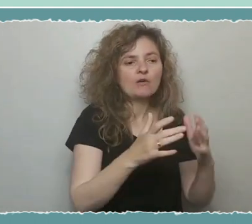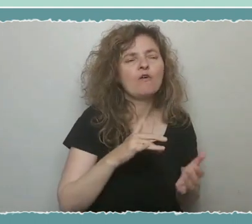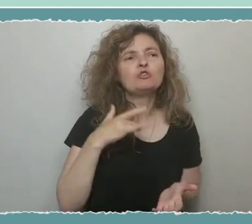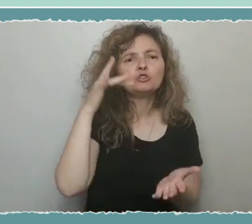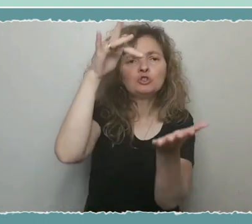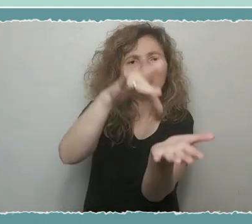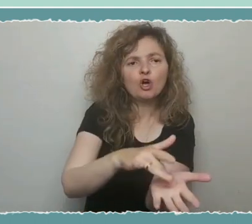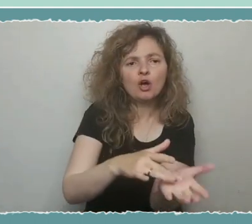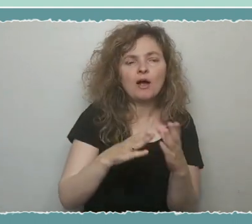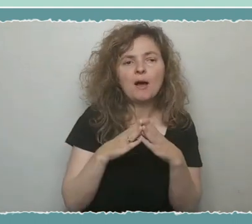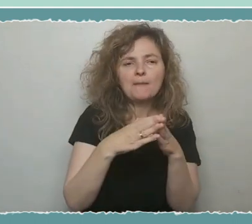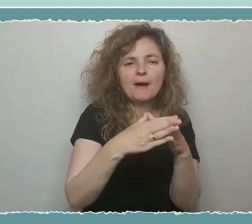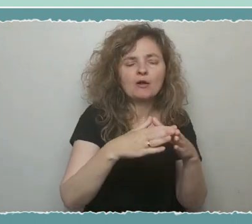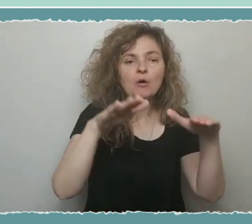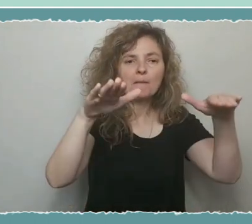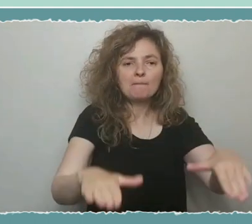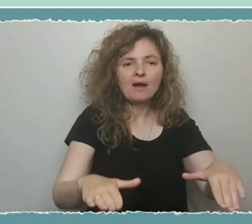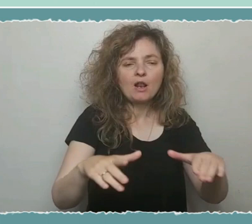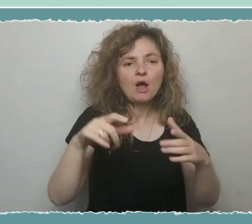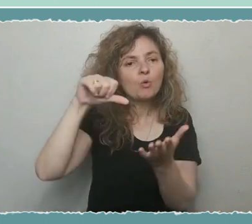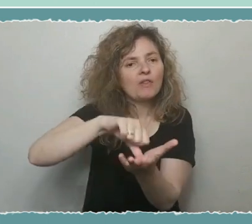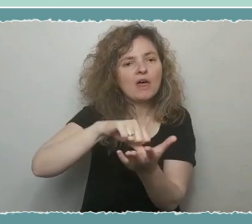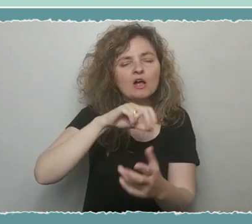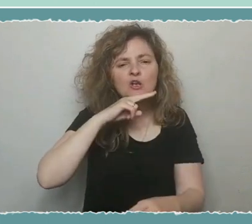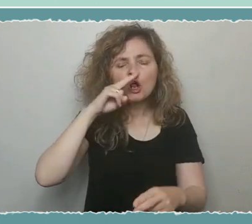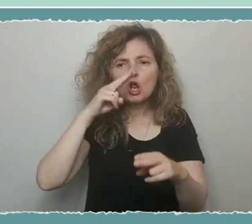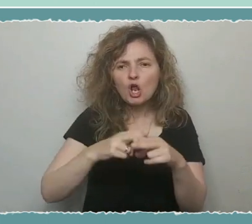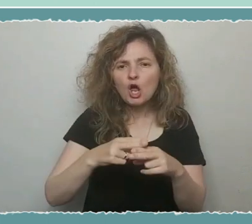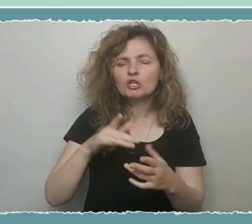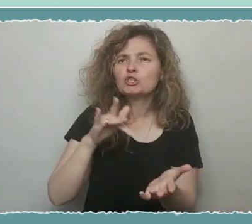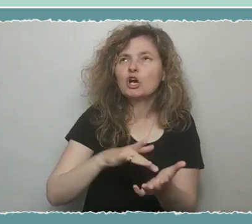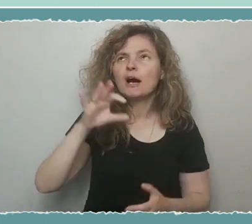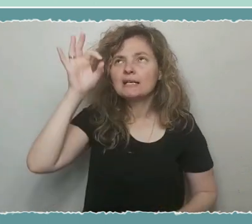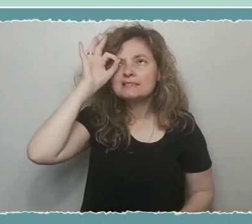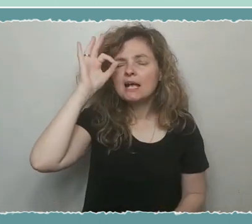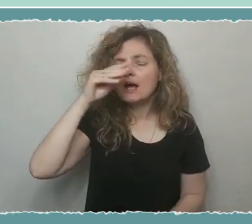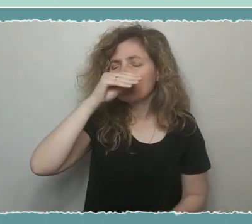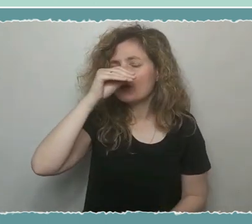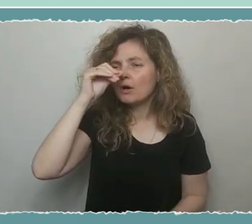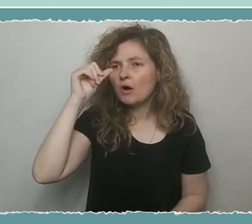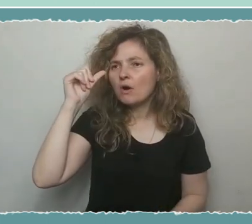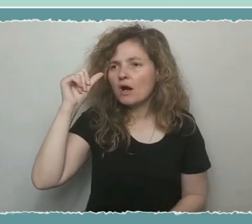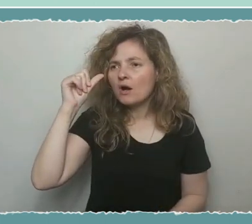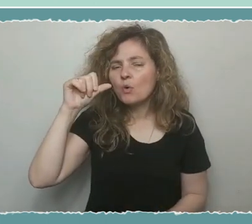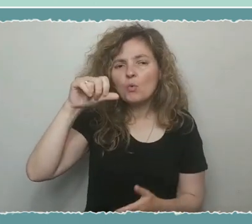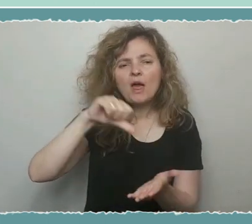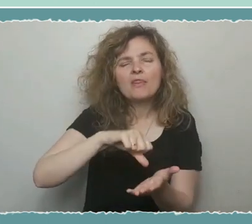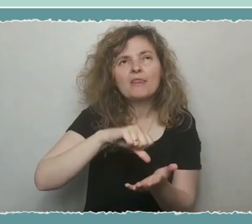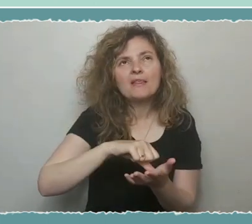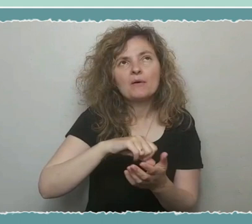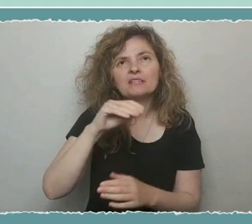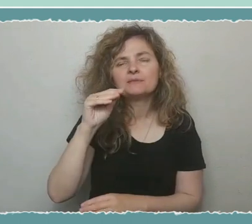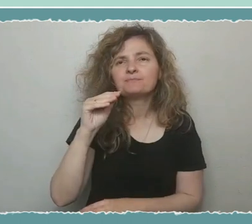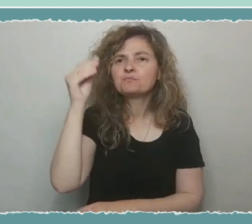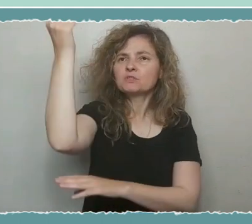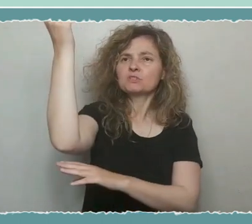nunha cidade que se chama, non me sae agora, que tamén estivo Castelao, unha cidade